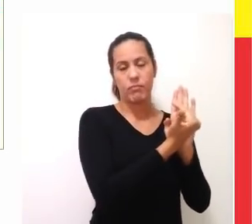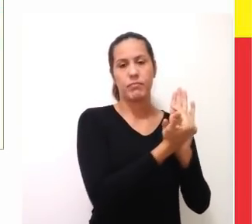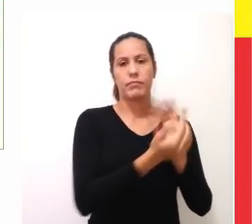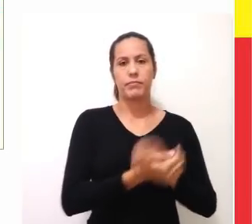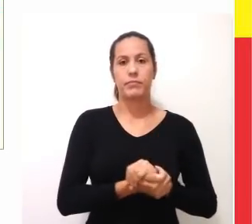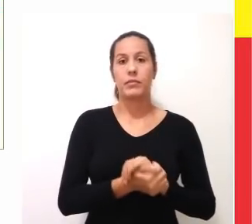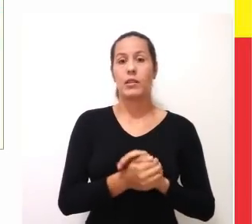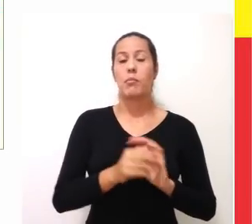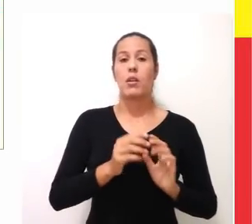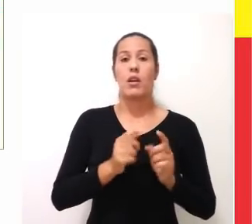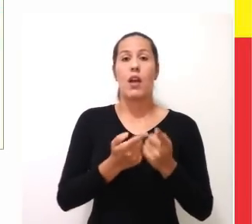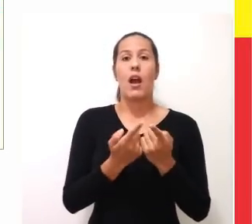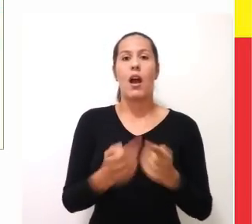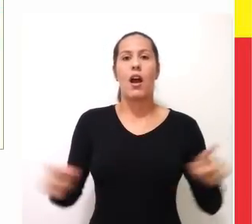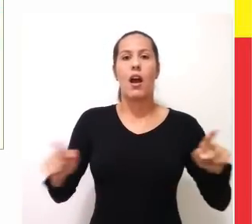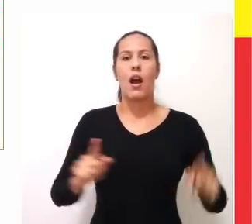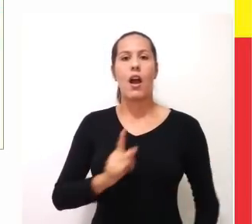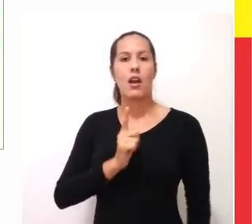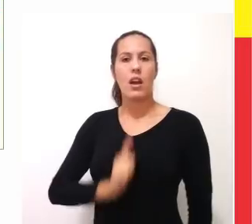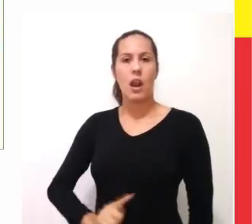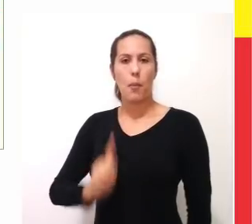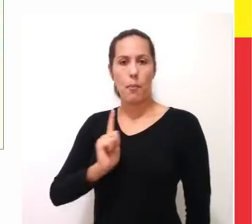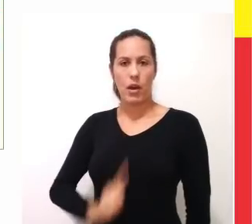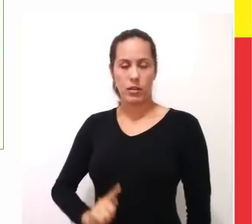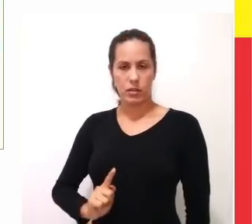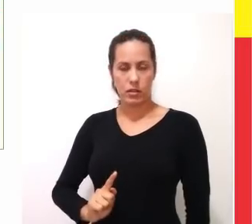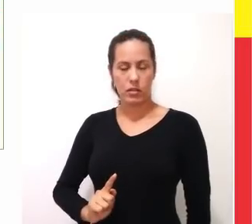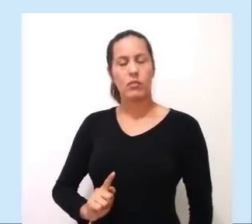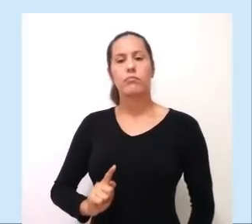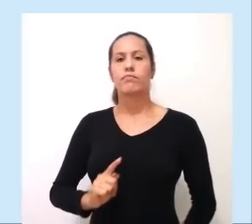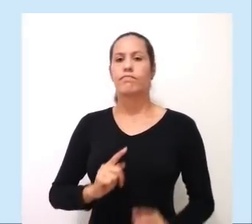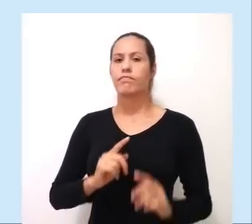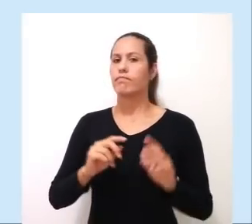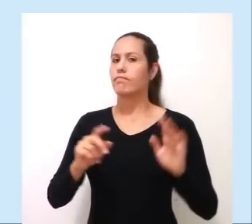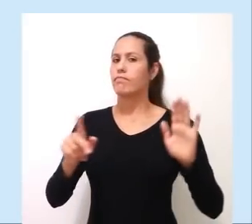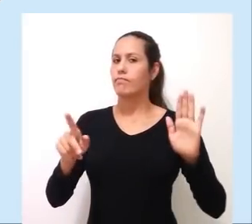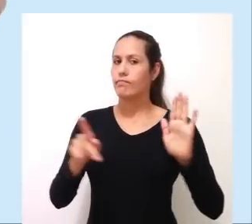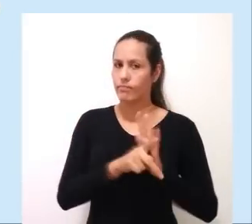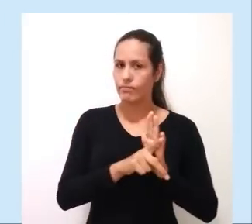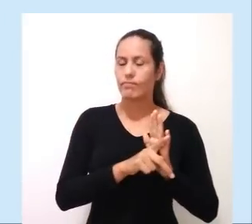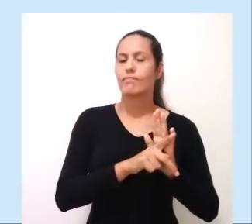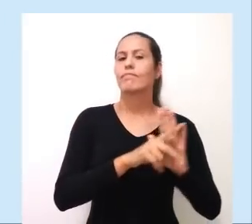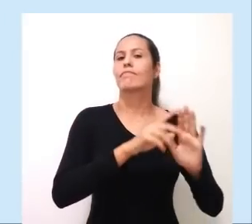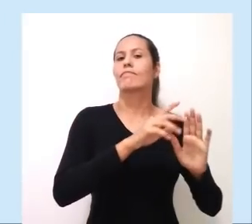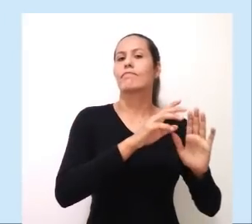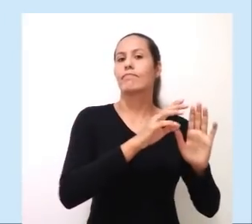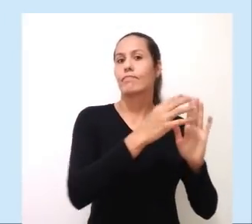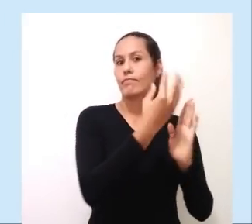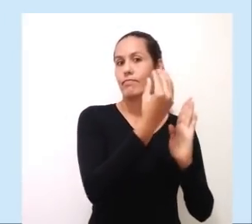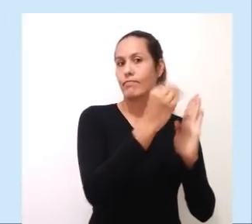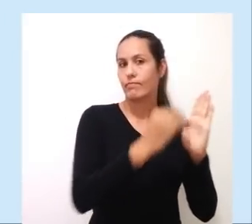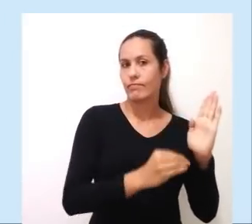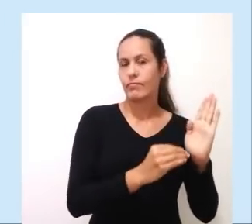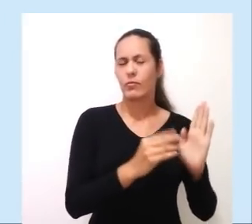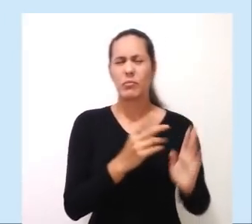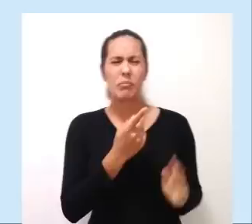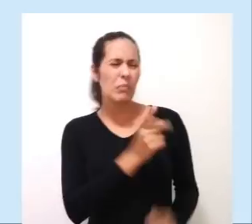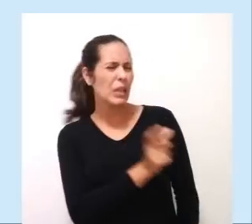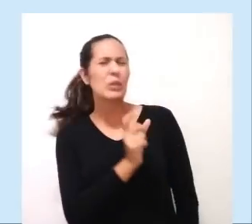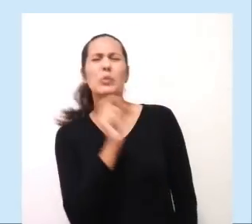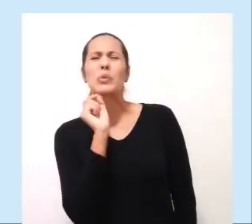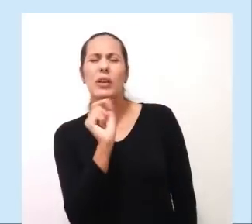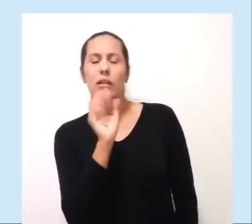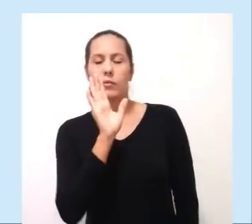sua gramática peculiar. Ó, gramática peculiar. Vamos pensar, qual o que é a gramática peculiar? Veja só